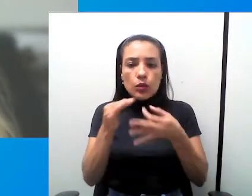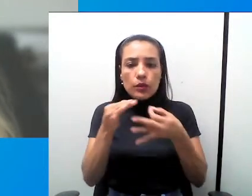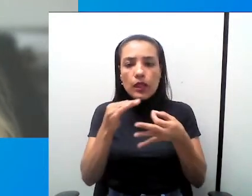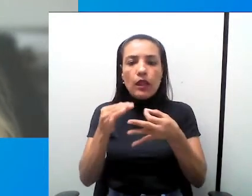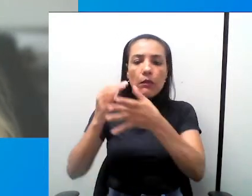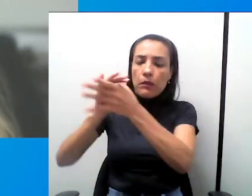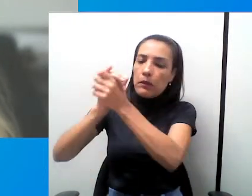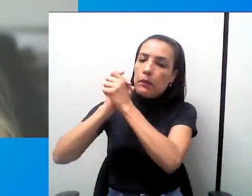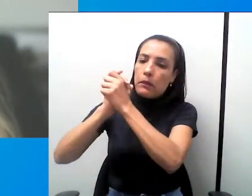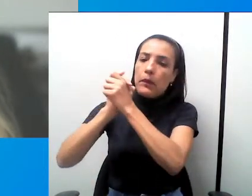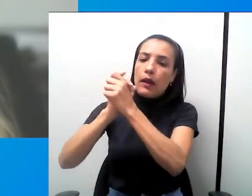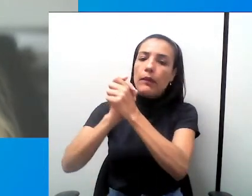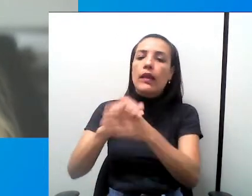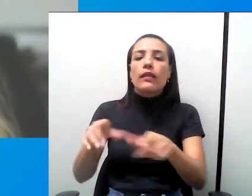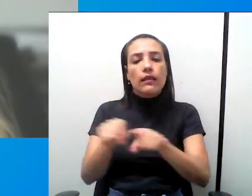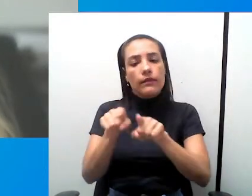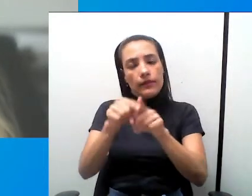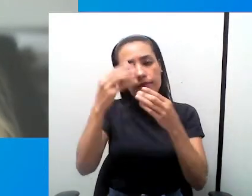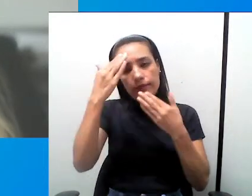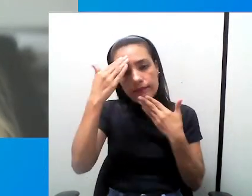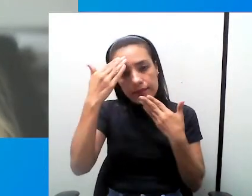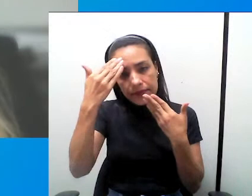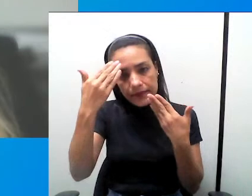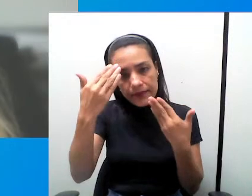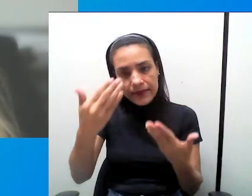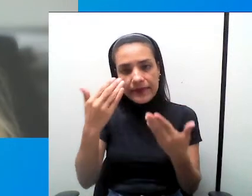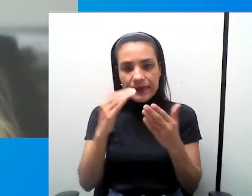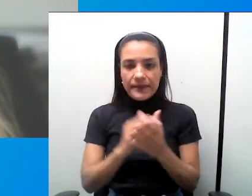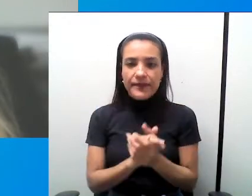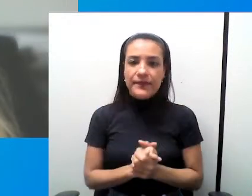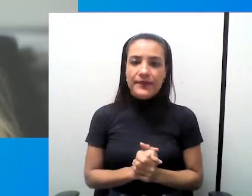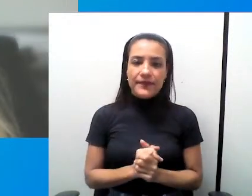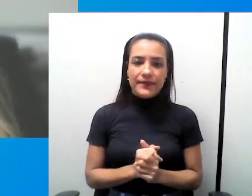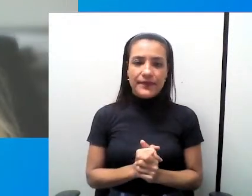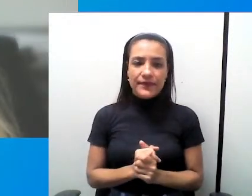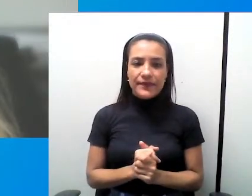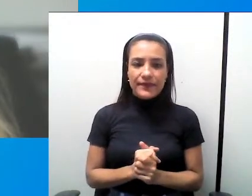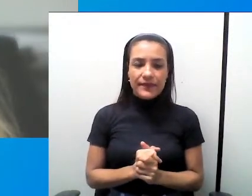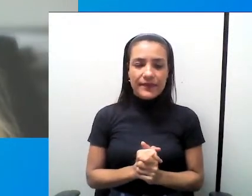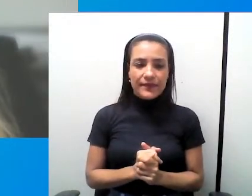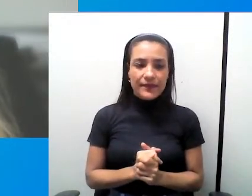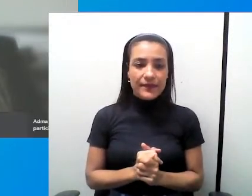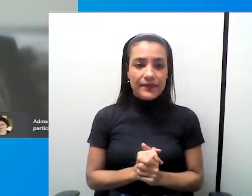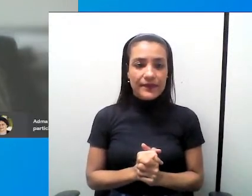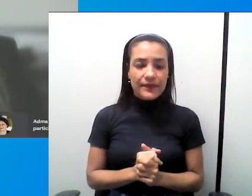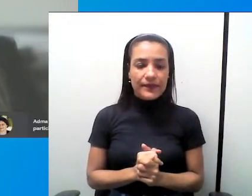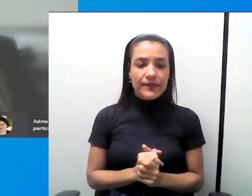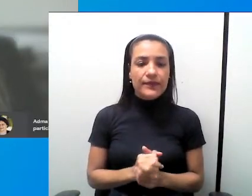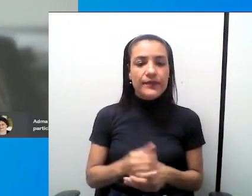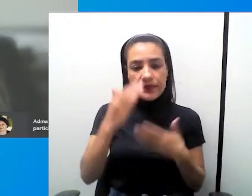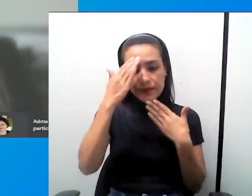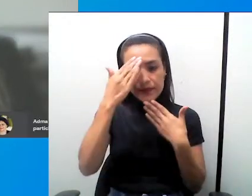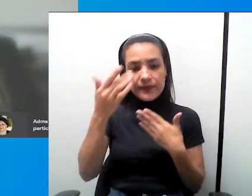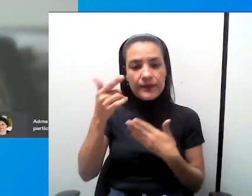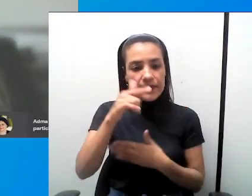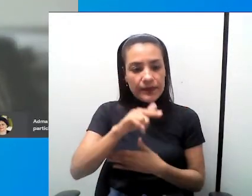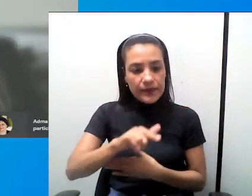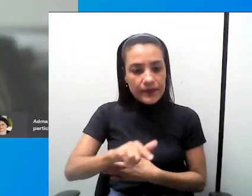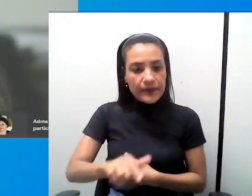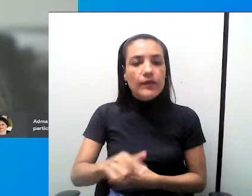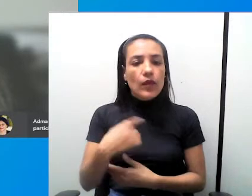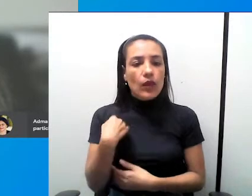e agradecimento aos quatro que primeiro se apresentaram, mas mais uma vez ainda vai para a reitoria de extensão do IFAC,